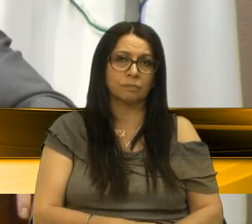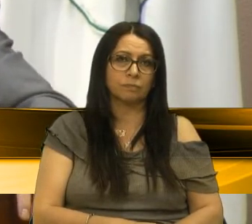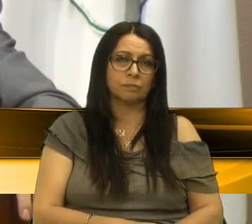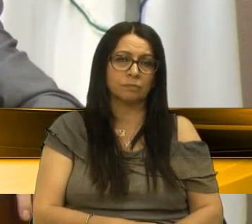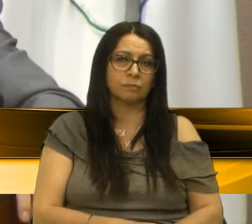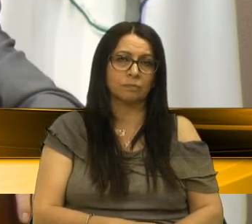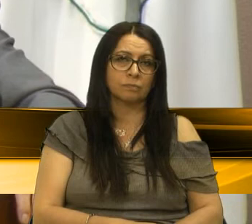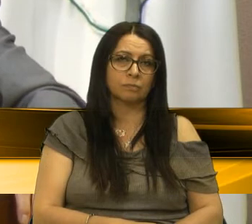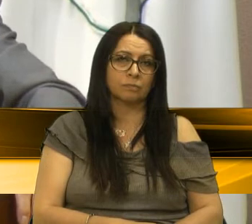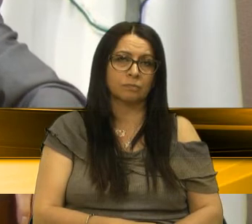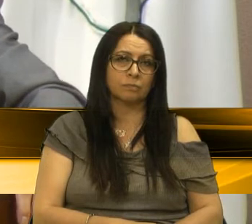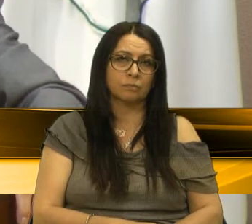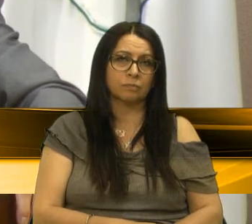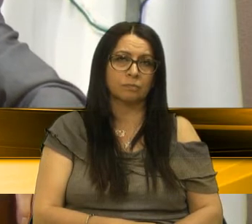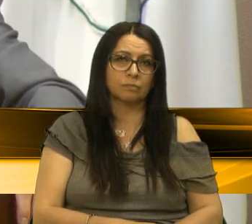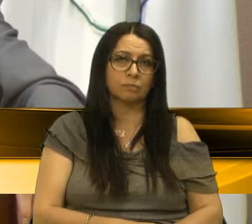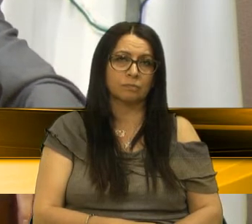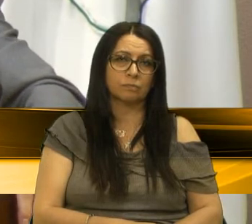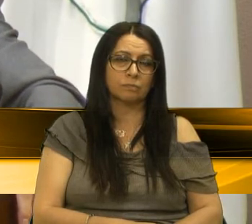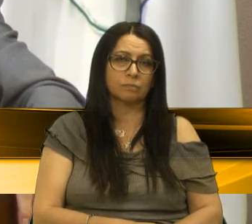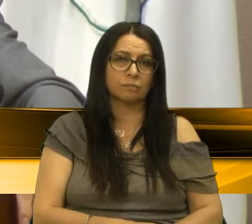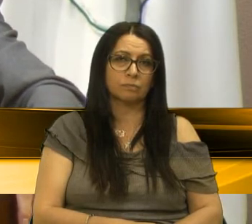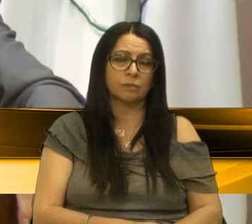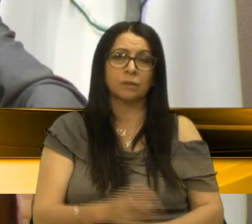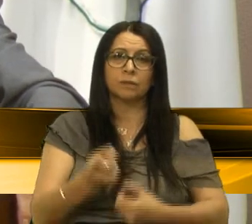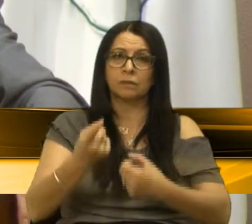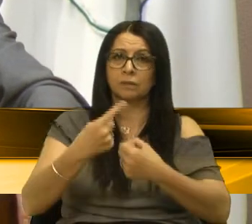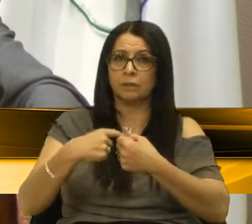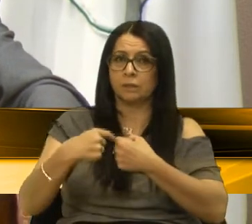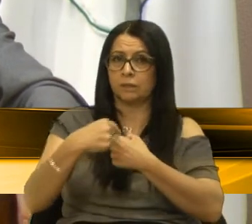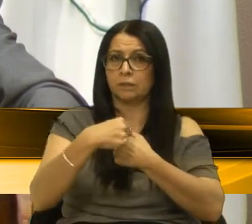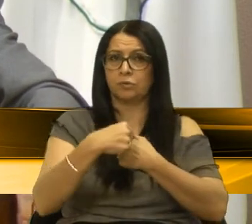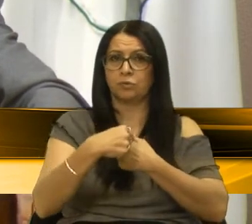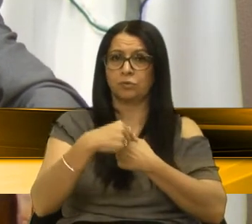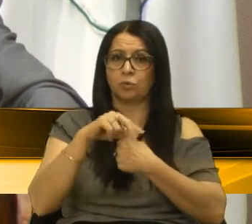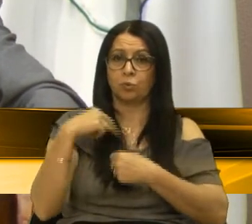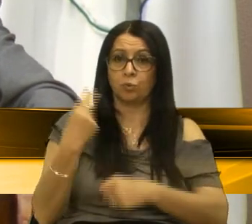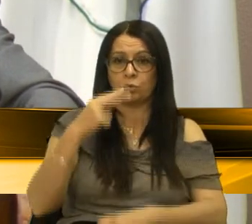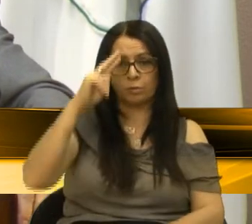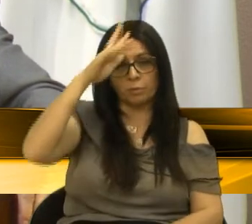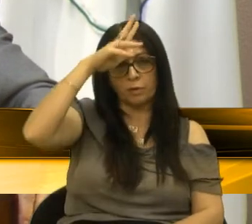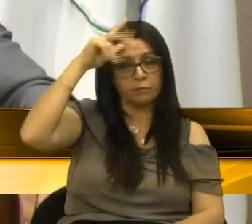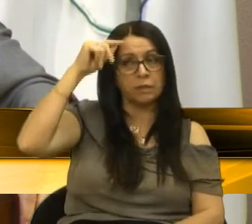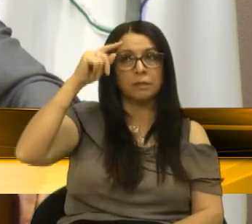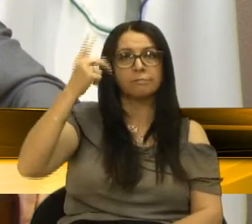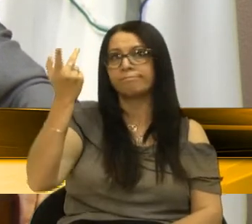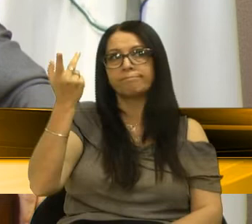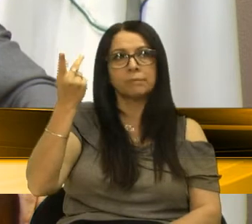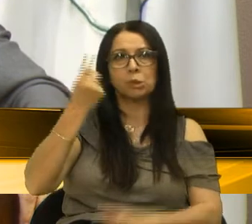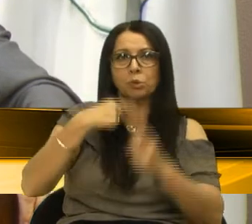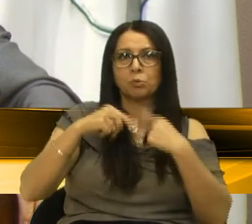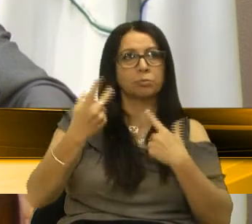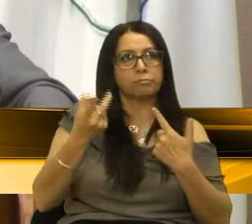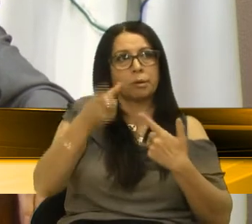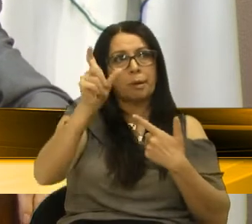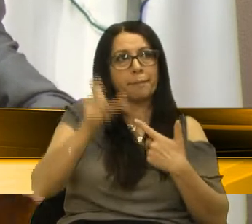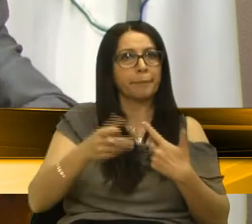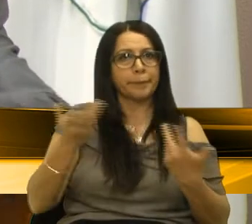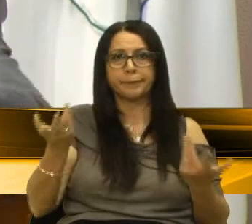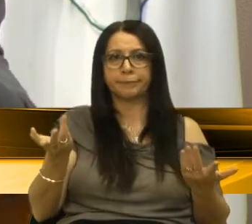Os municípios... O nosso prefeito se tornou uma pessoa